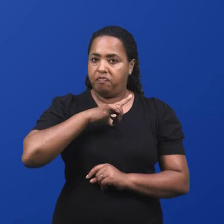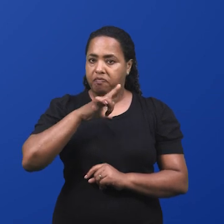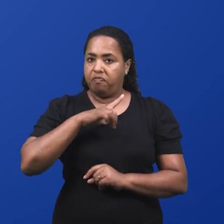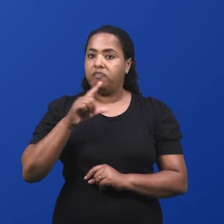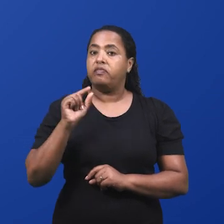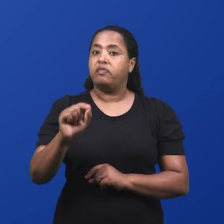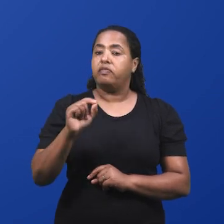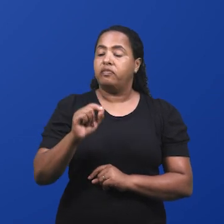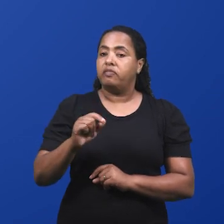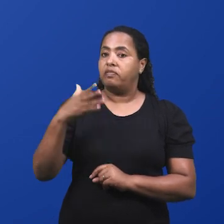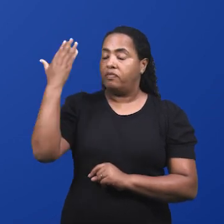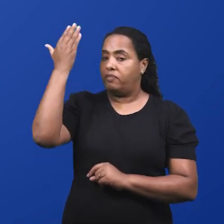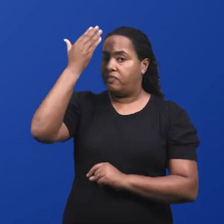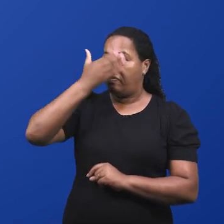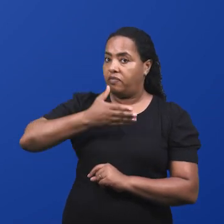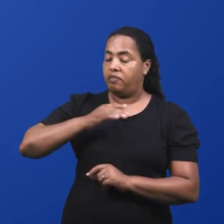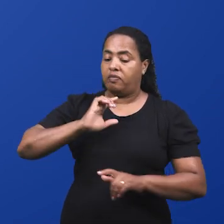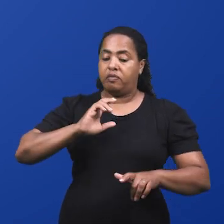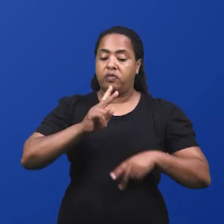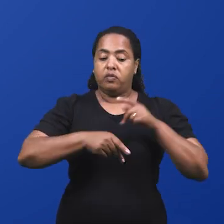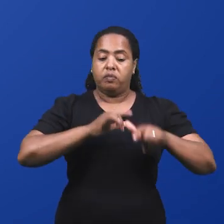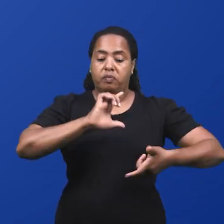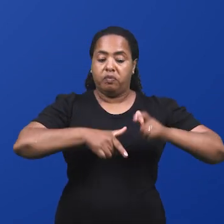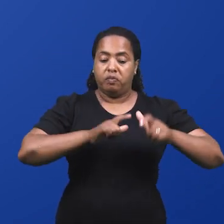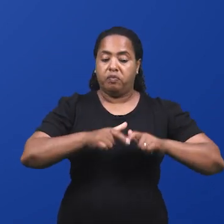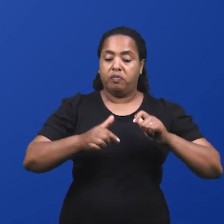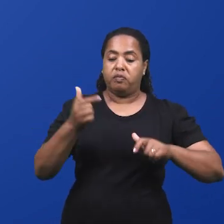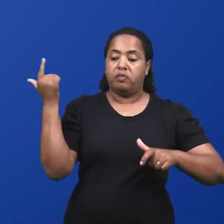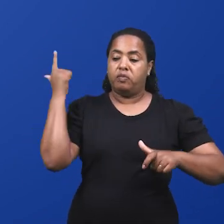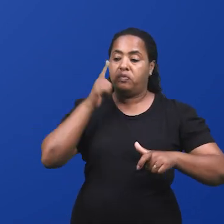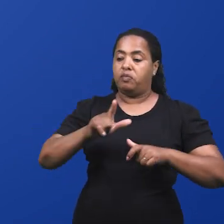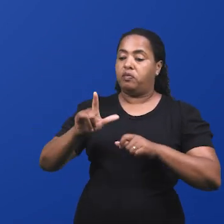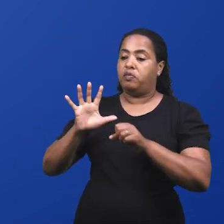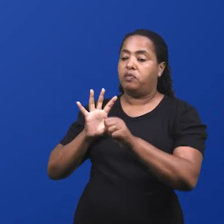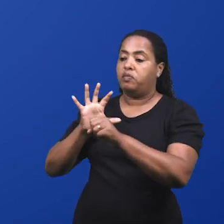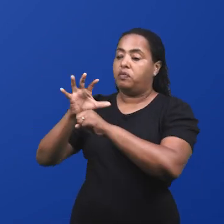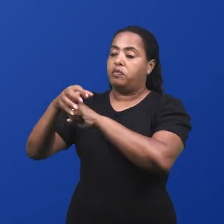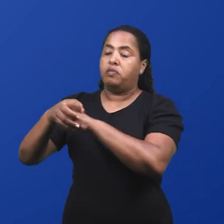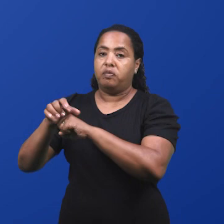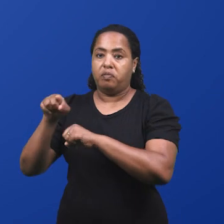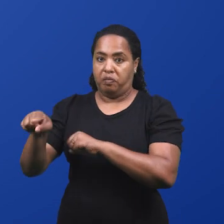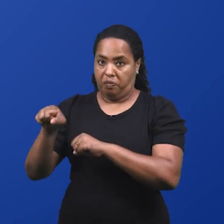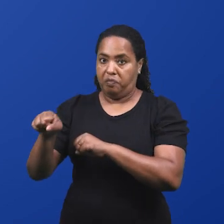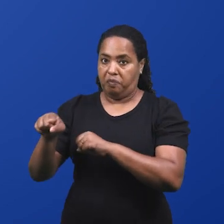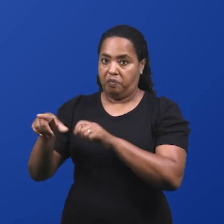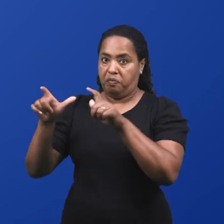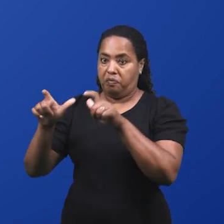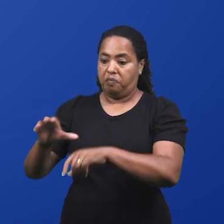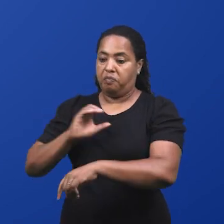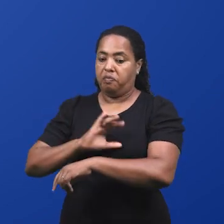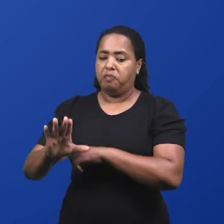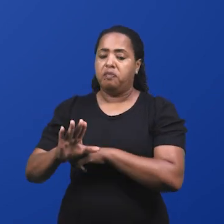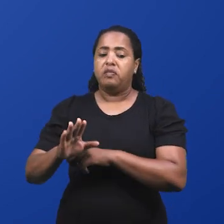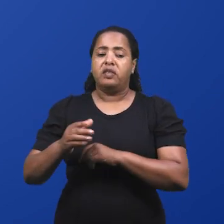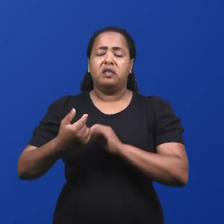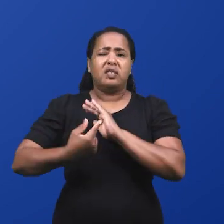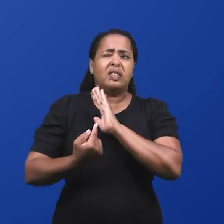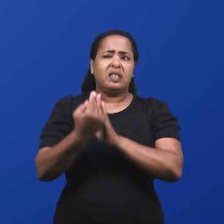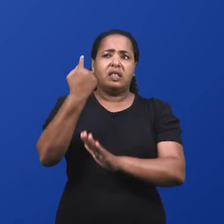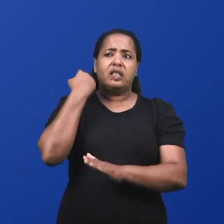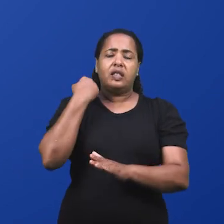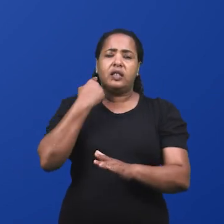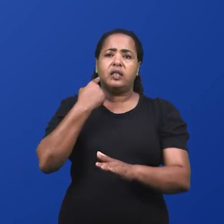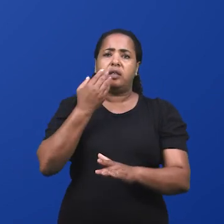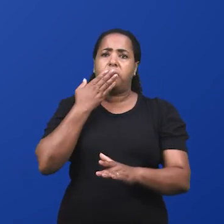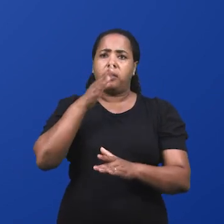como prova, nós podemos ver que a promessa de que Israel iria alcançar a terra prometida foi feita a Abraão